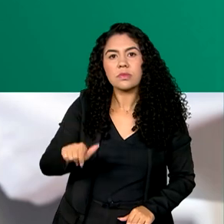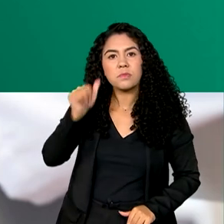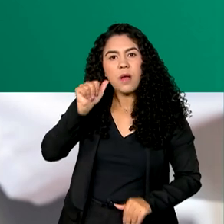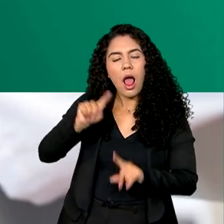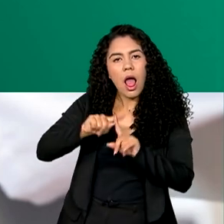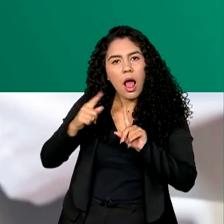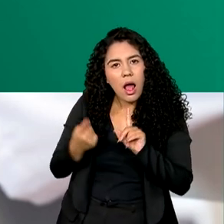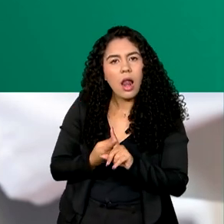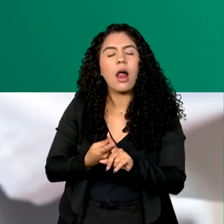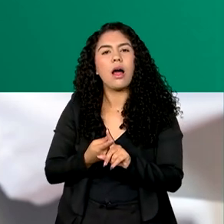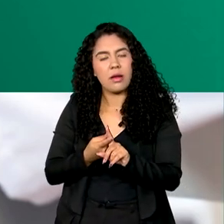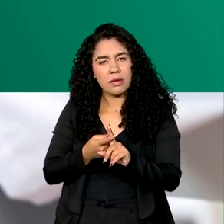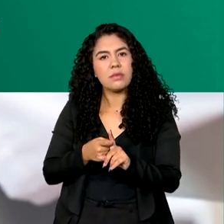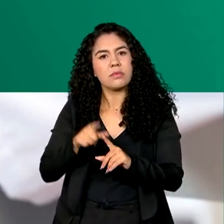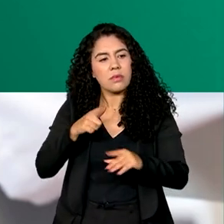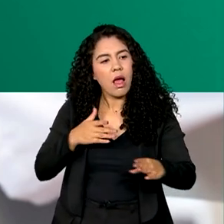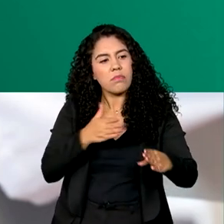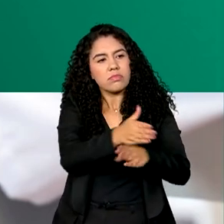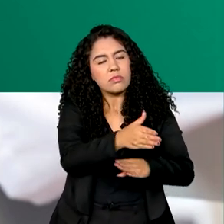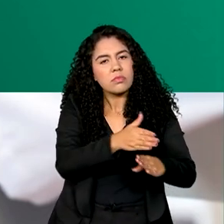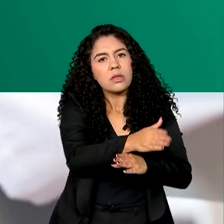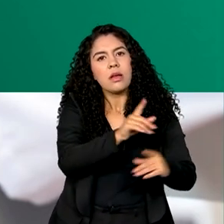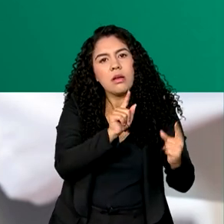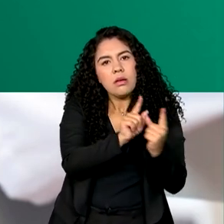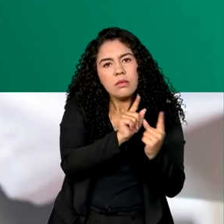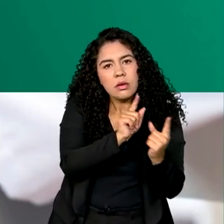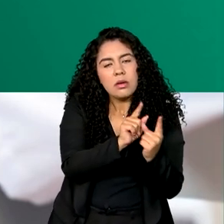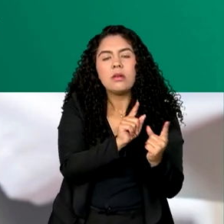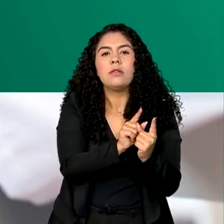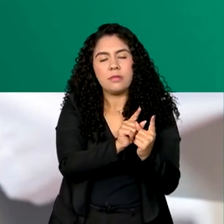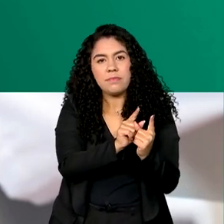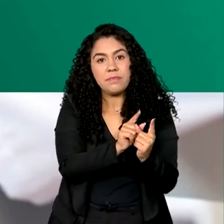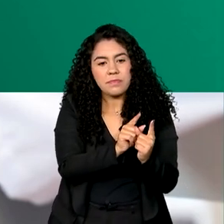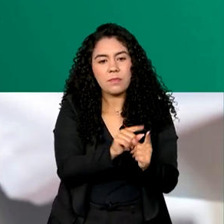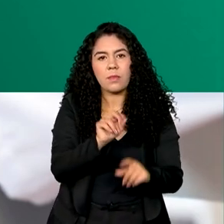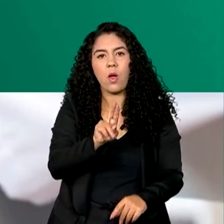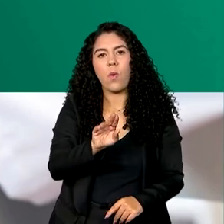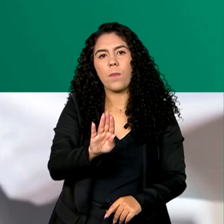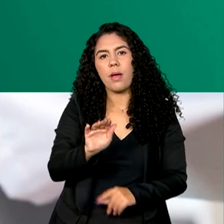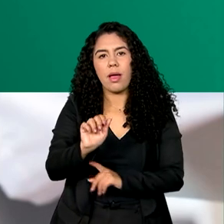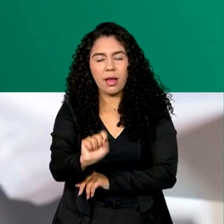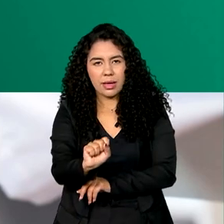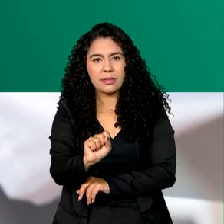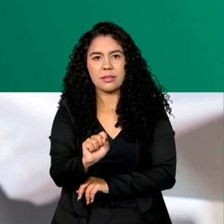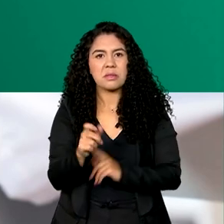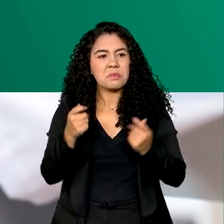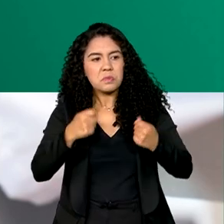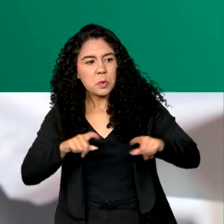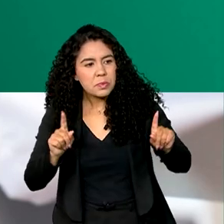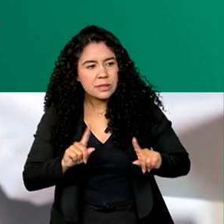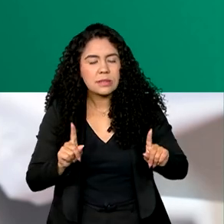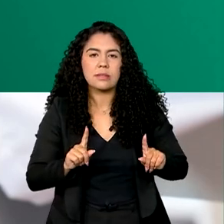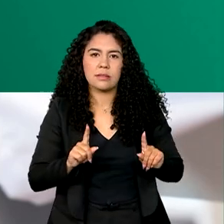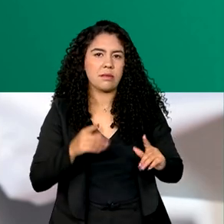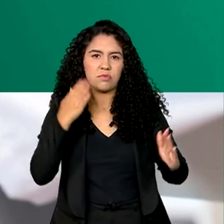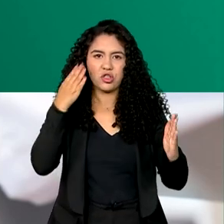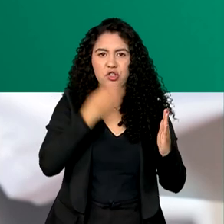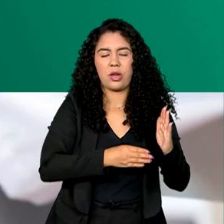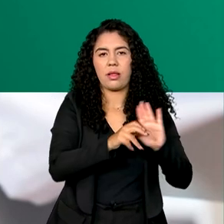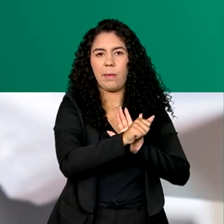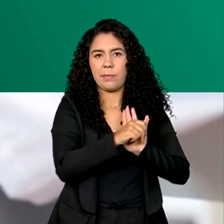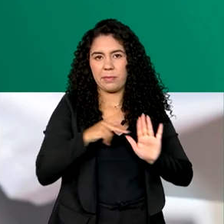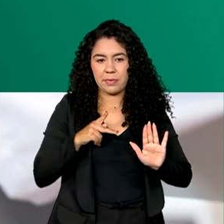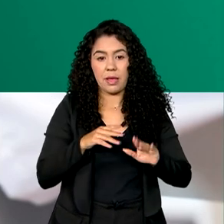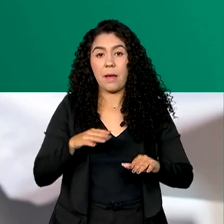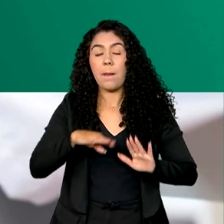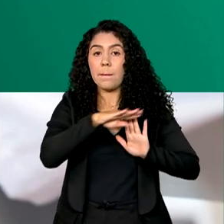às maternidades ou unidades básicas de saúde, as UBSs, sem necessidade. O novo